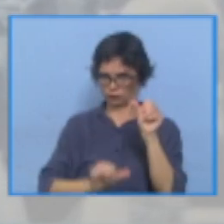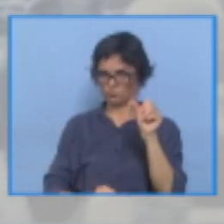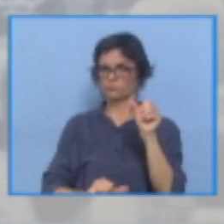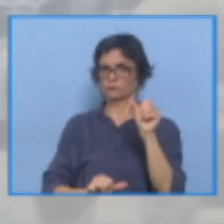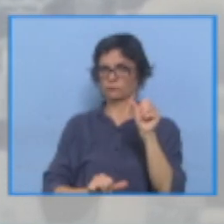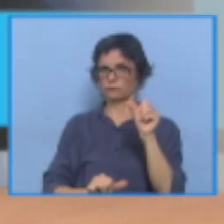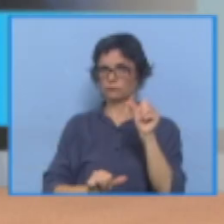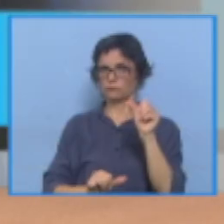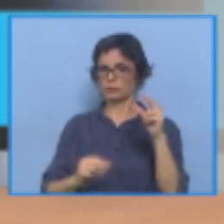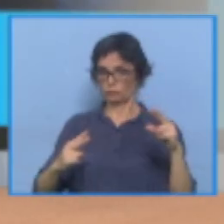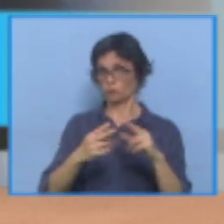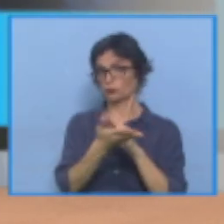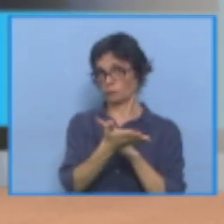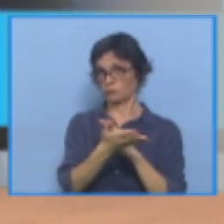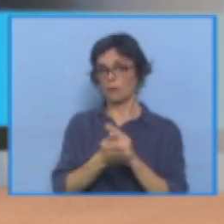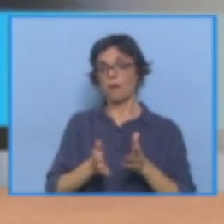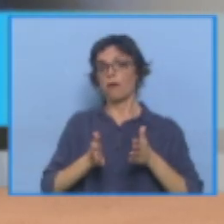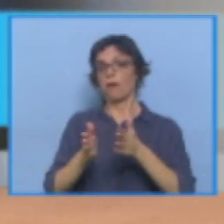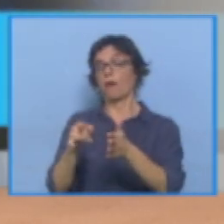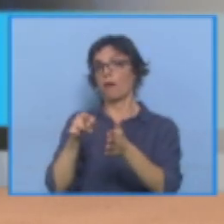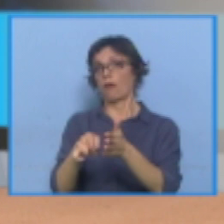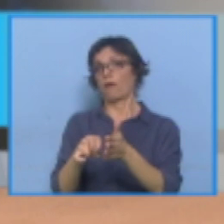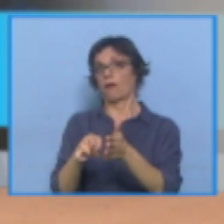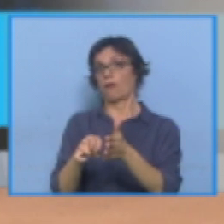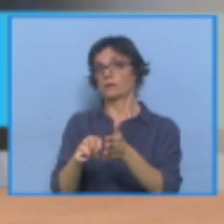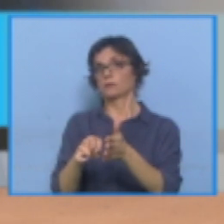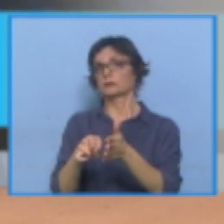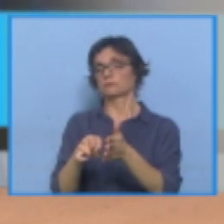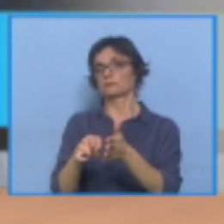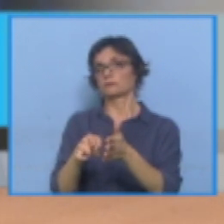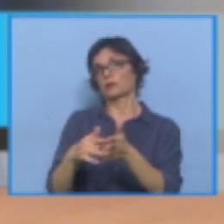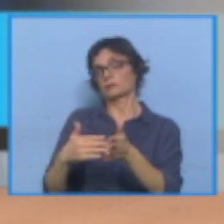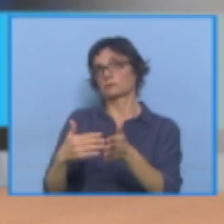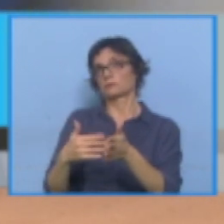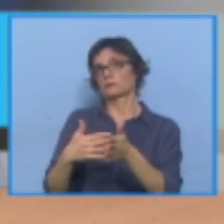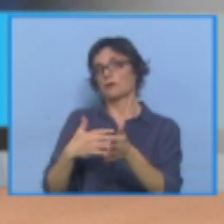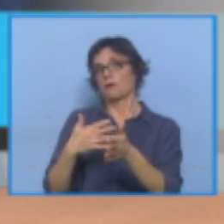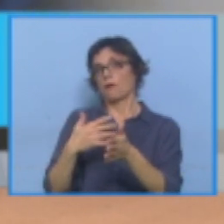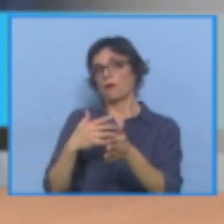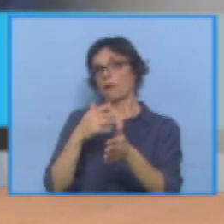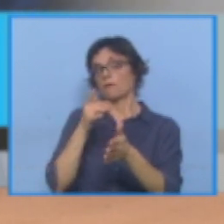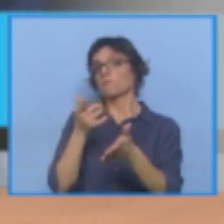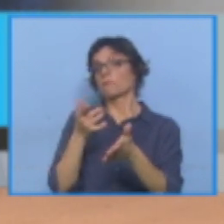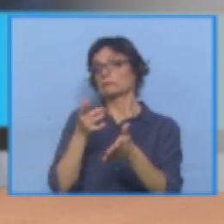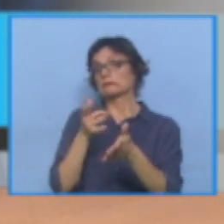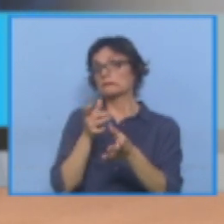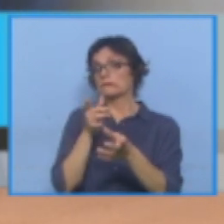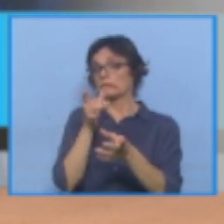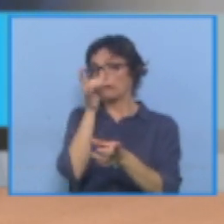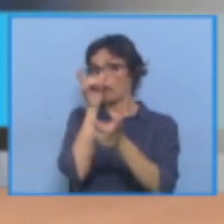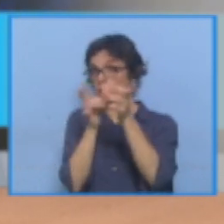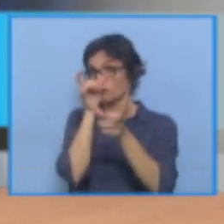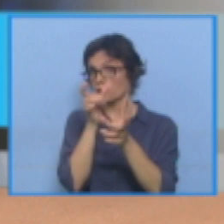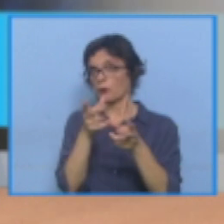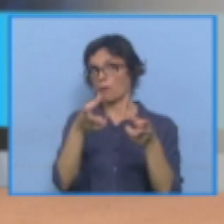Assembleia. E depois há uma reação, não num sentido negativo que esse termo tem, mas um assimilar daquilo